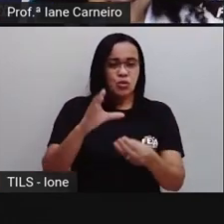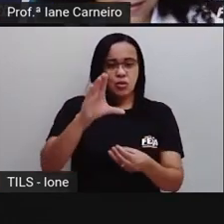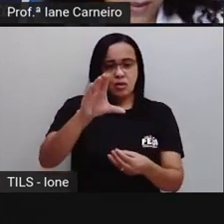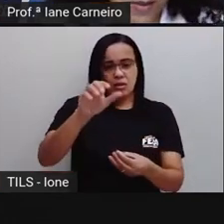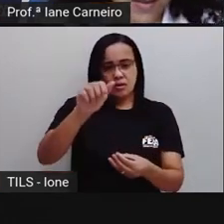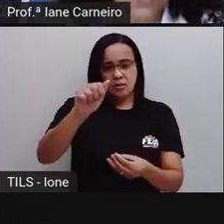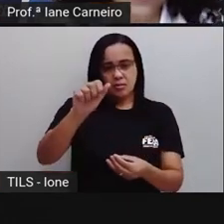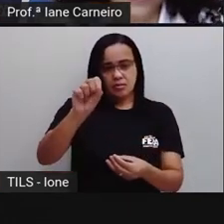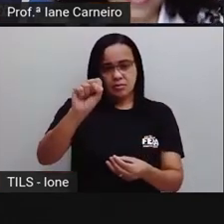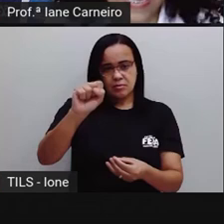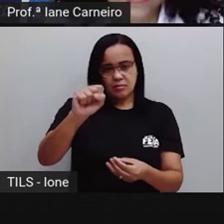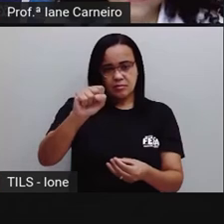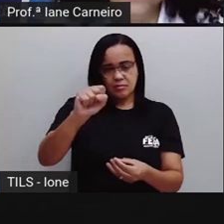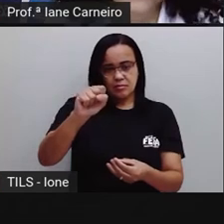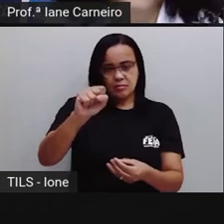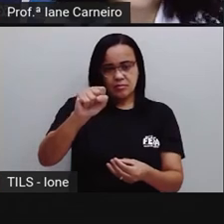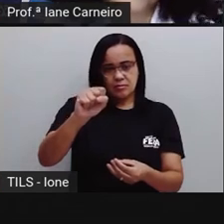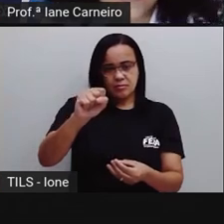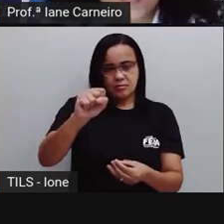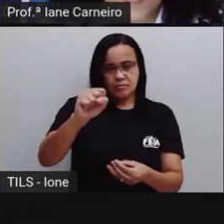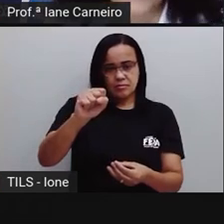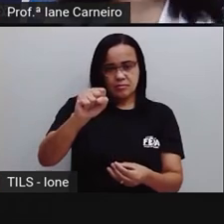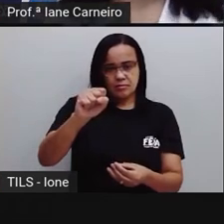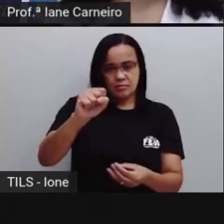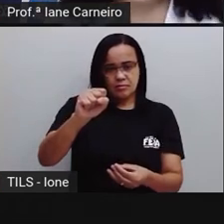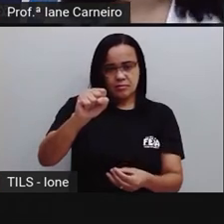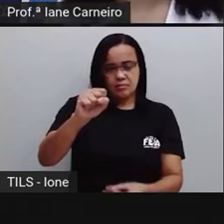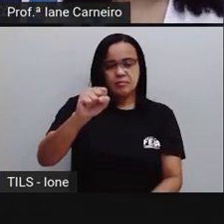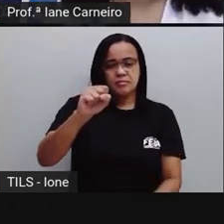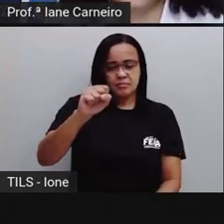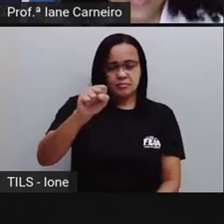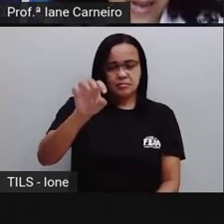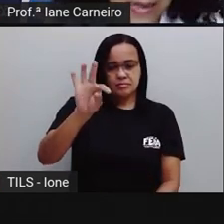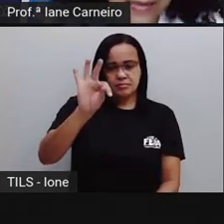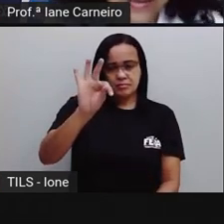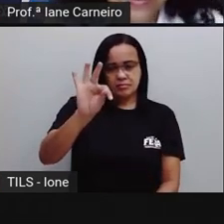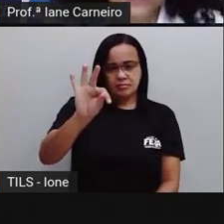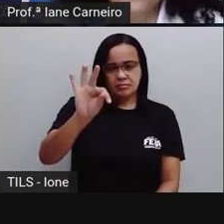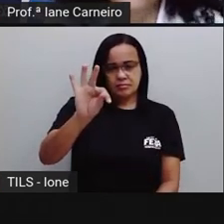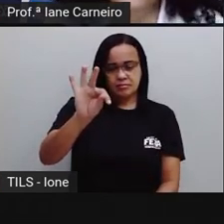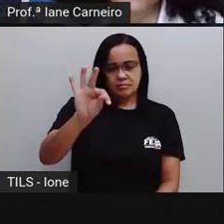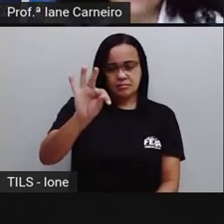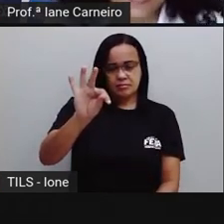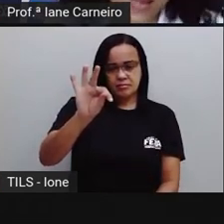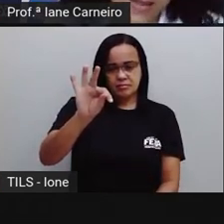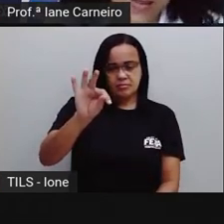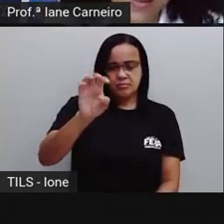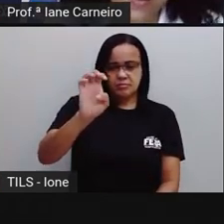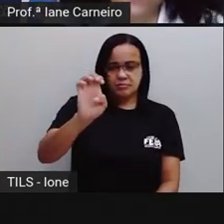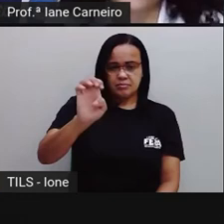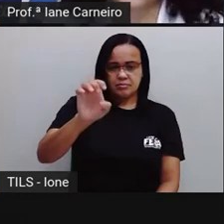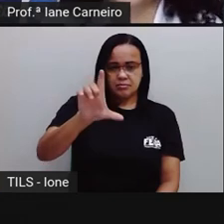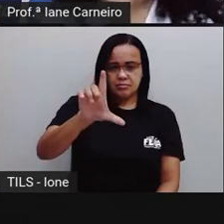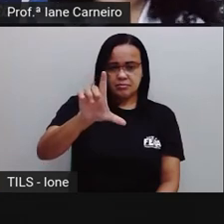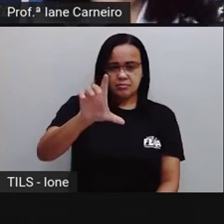gás o gás cê assim as é